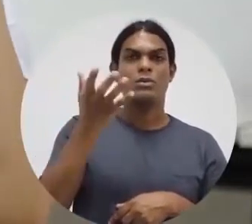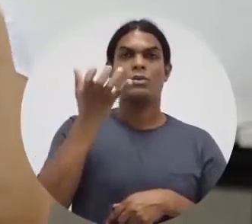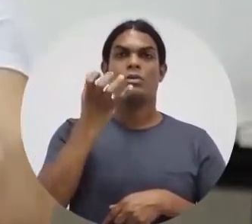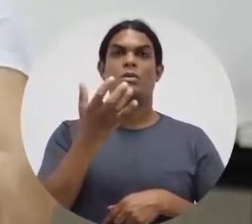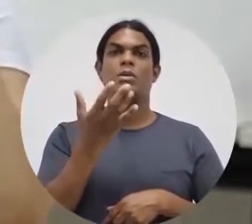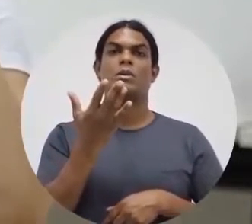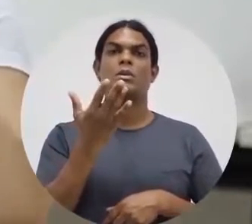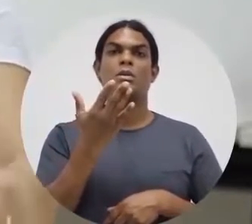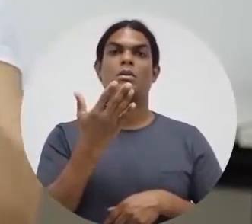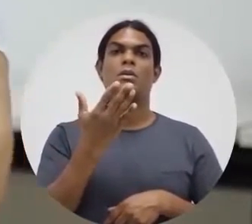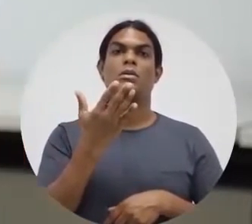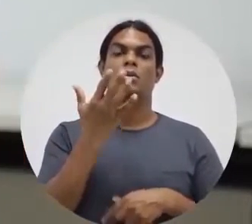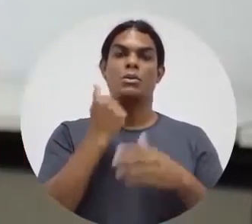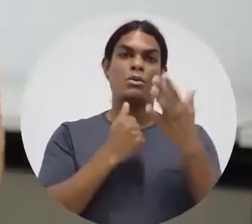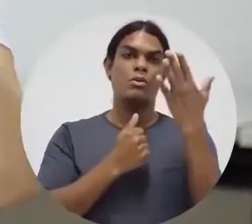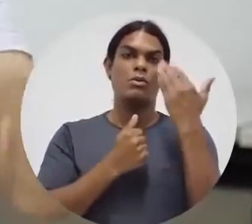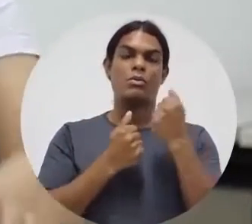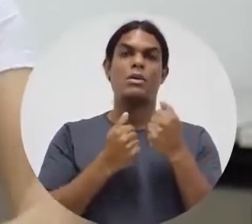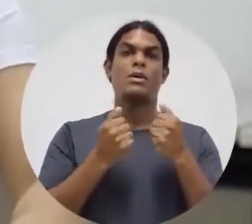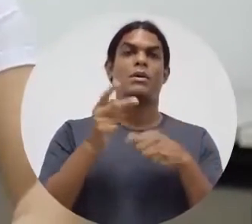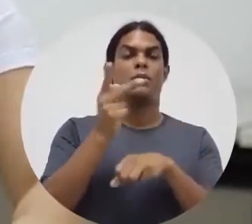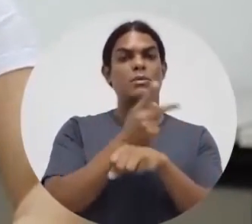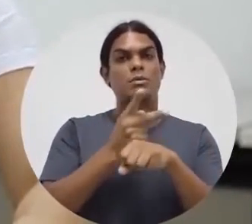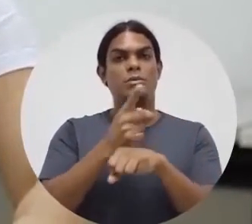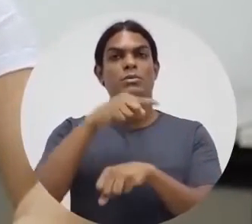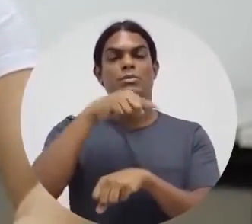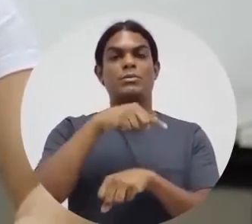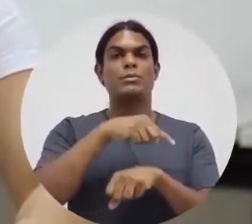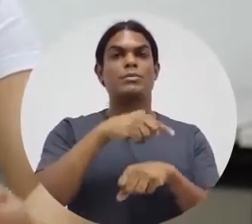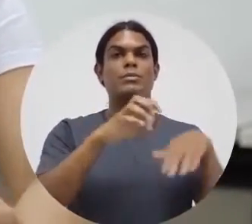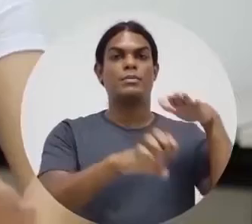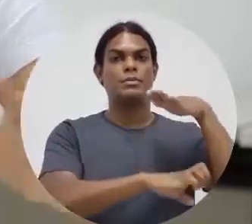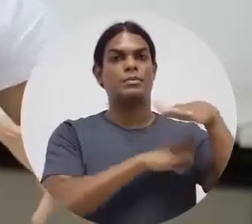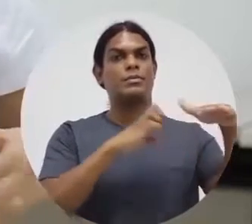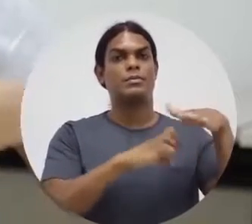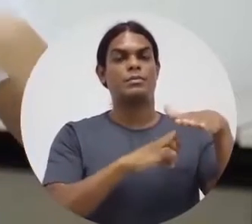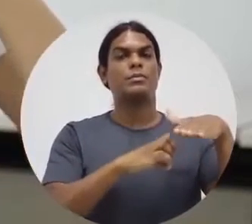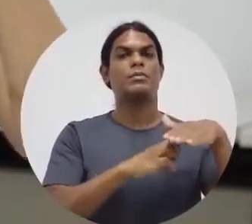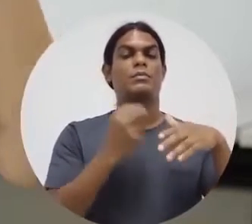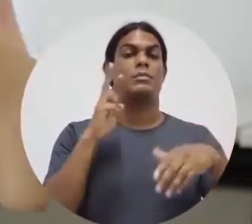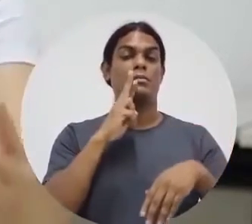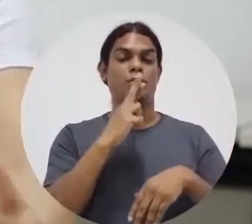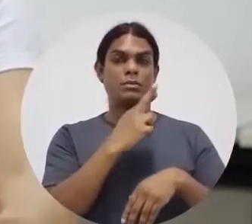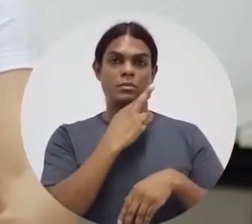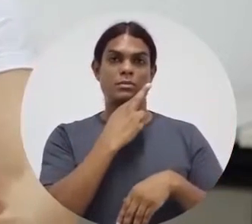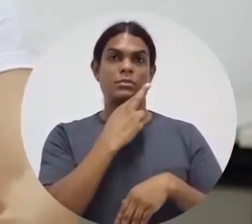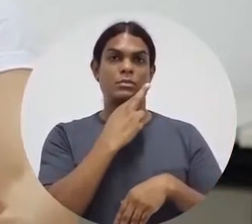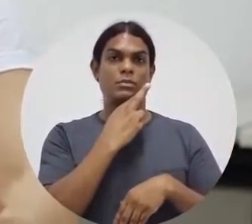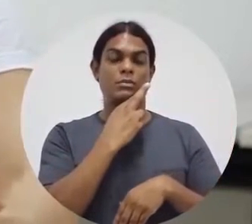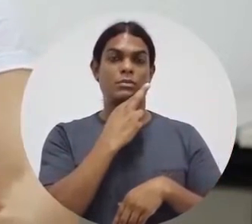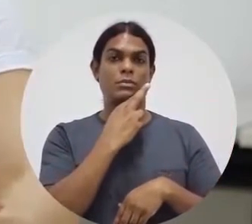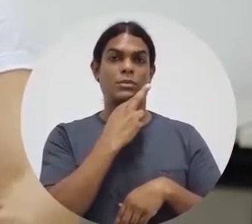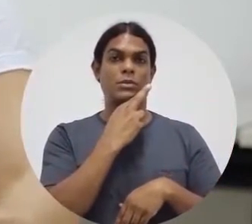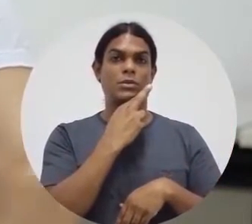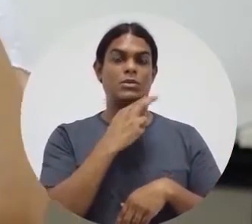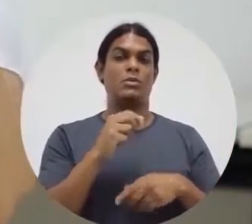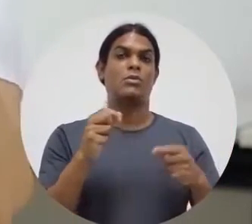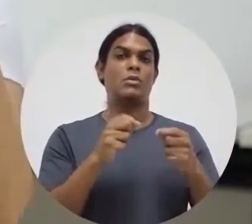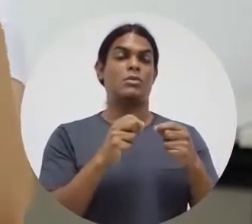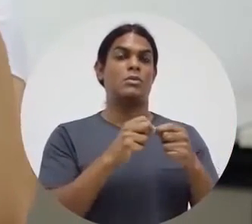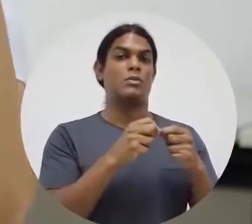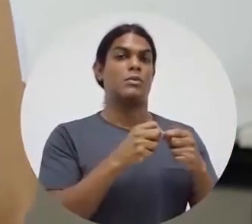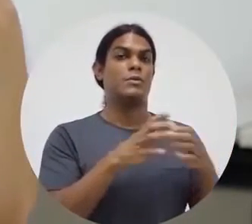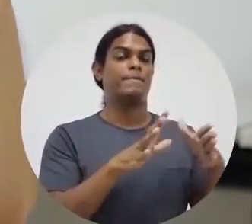pessoas, quando querem comer um sanduíche, vão nesse local. Então, na hora de trazer a McDonald's para